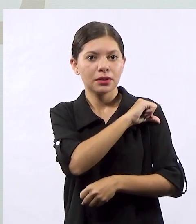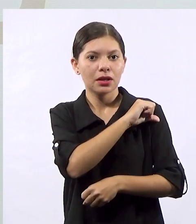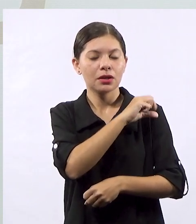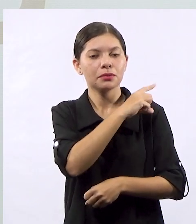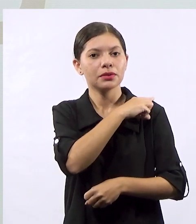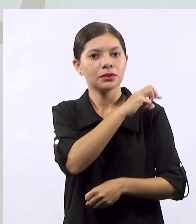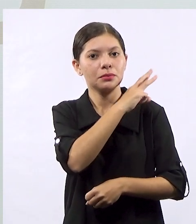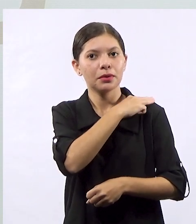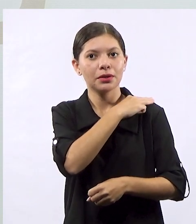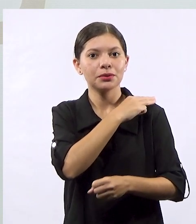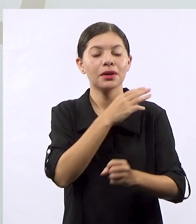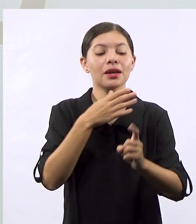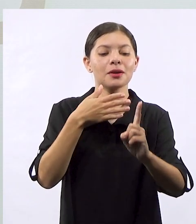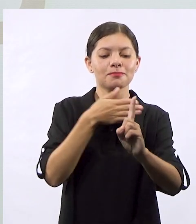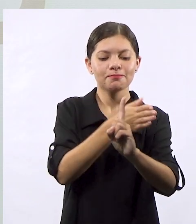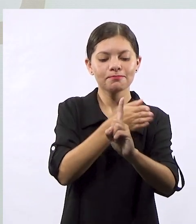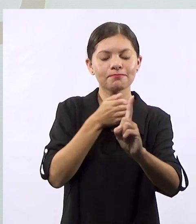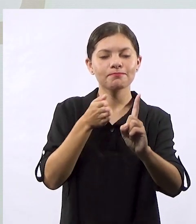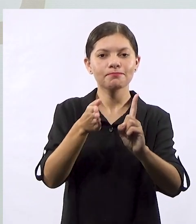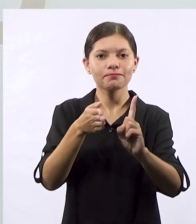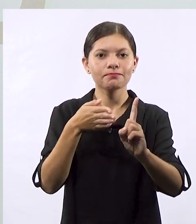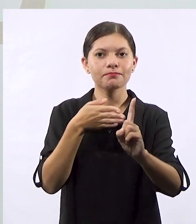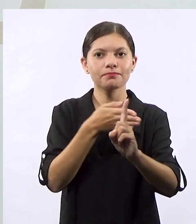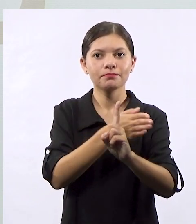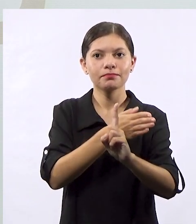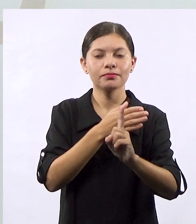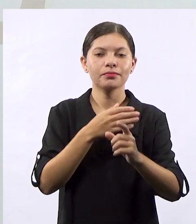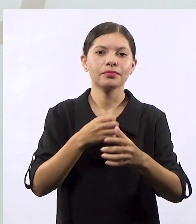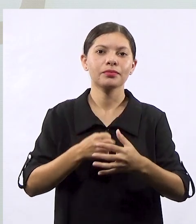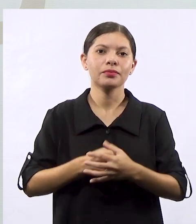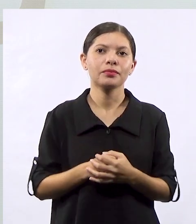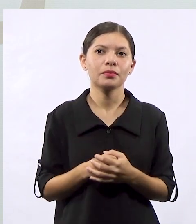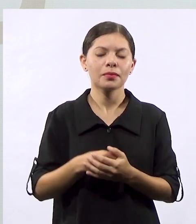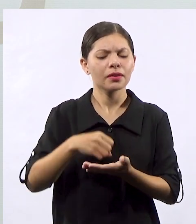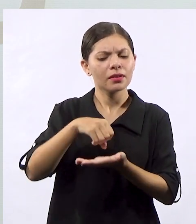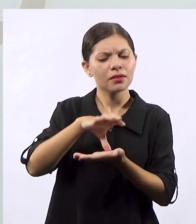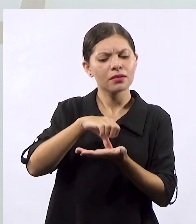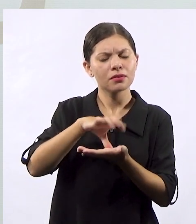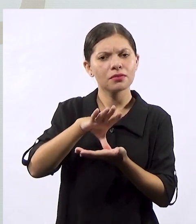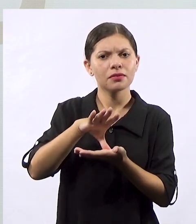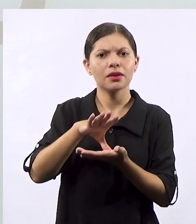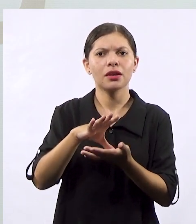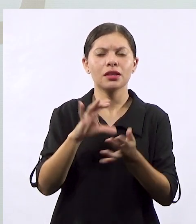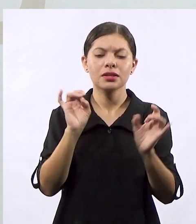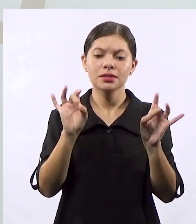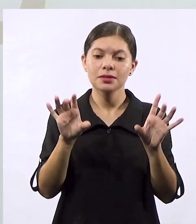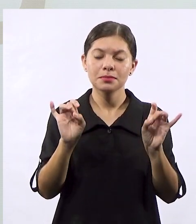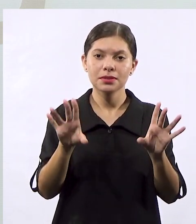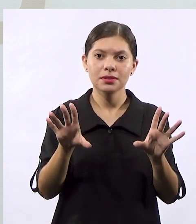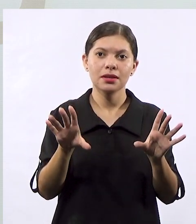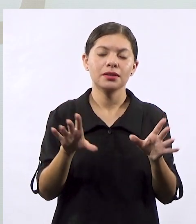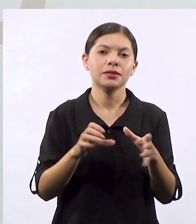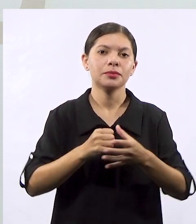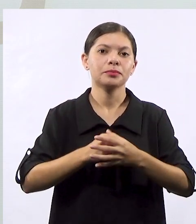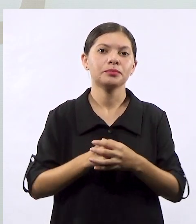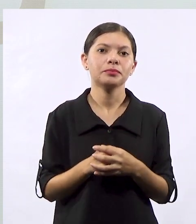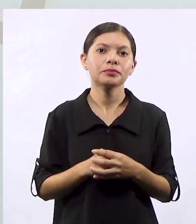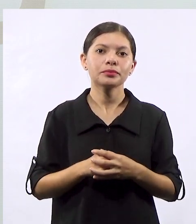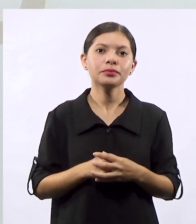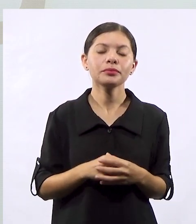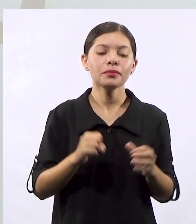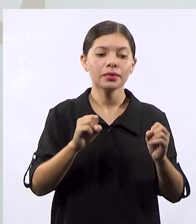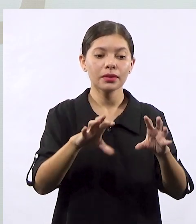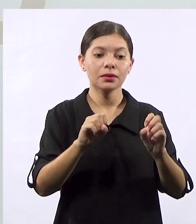as modalidades, que são as formas de oferta especiais que a LDB prevê. Então,